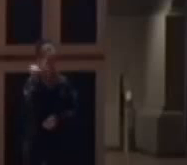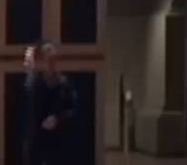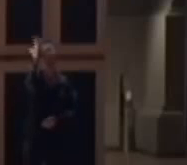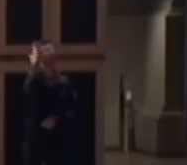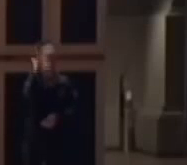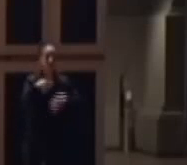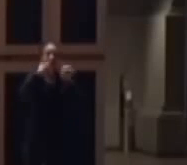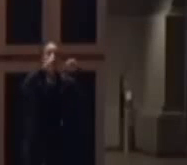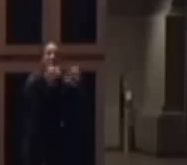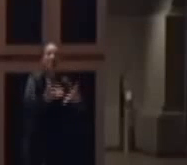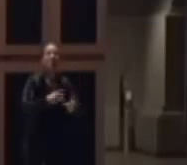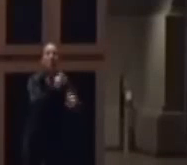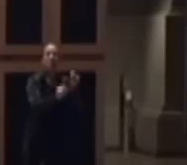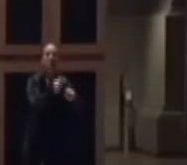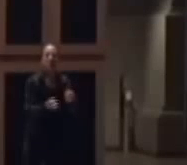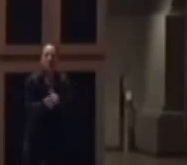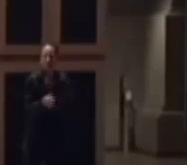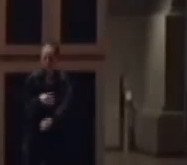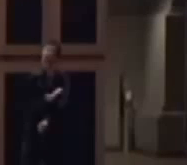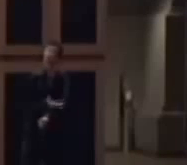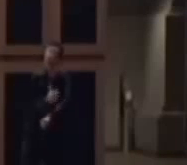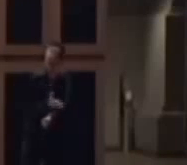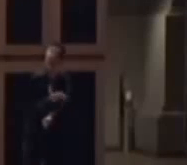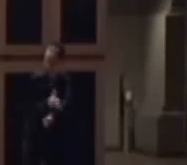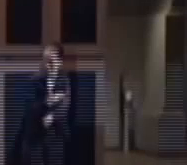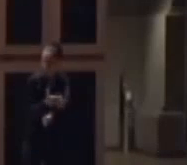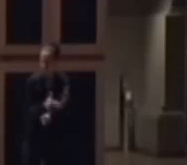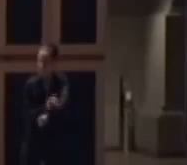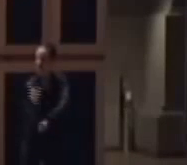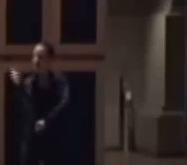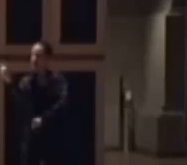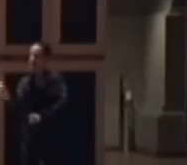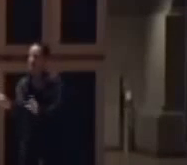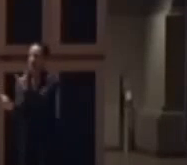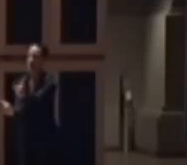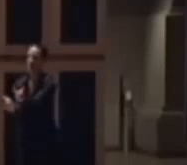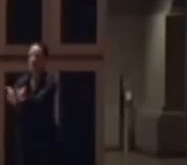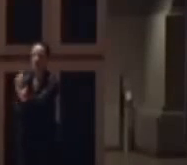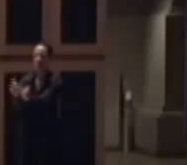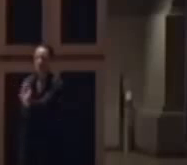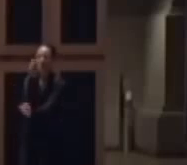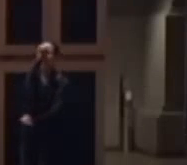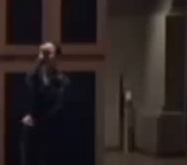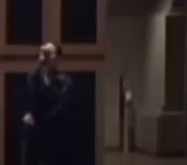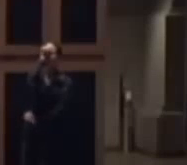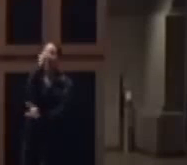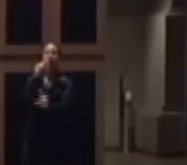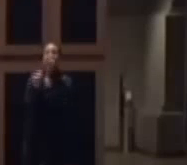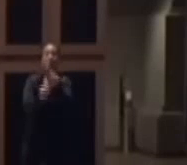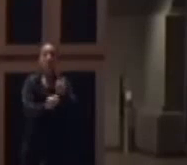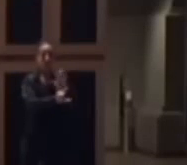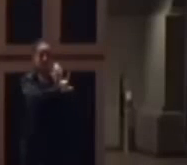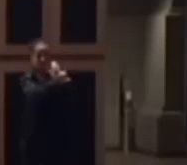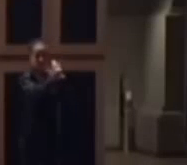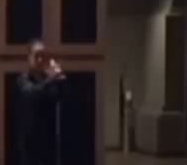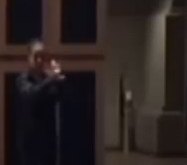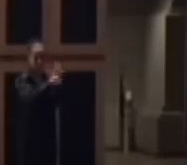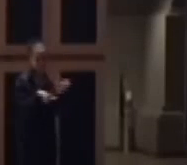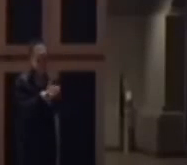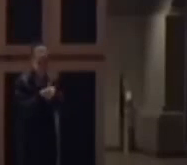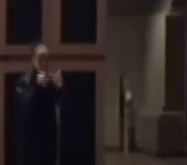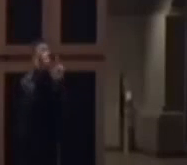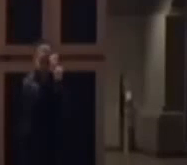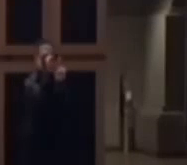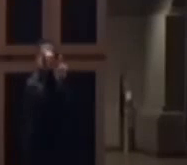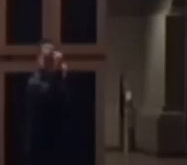capacitação dos gestores públicos para que assimilem o espírito da lei das organizações sociais e no relacionamento